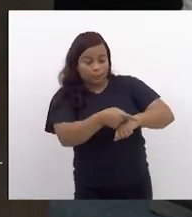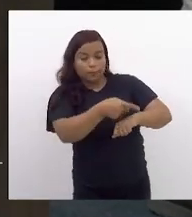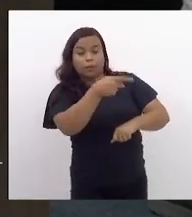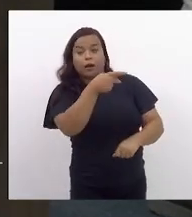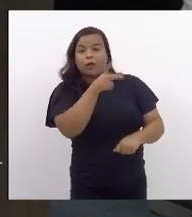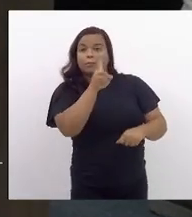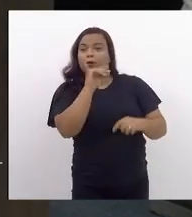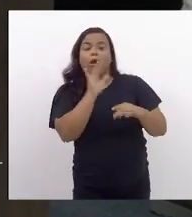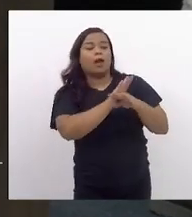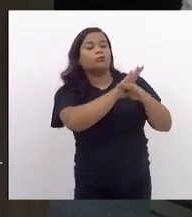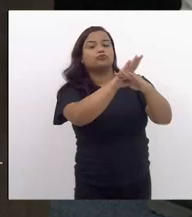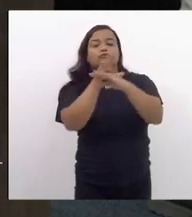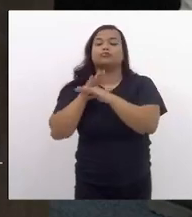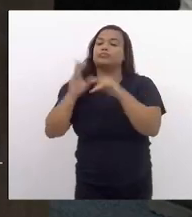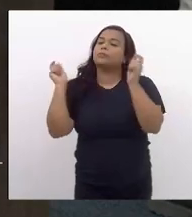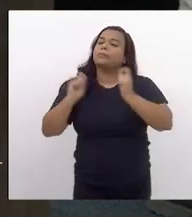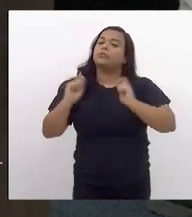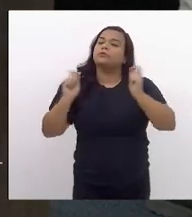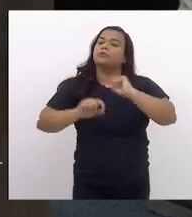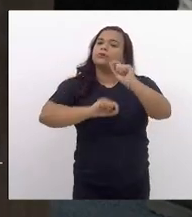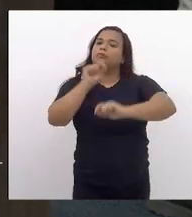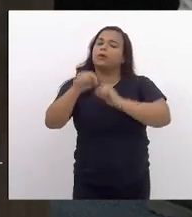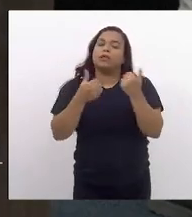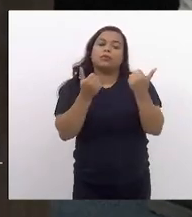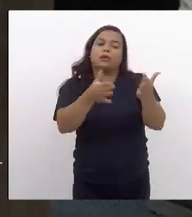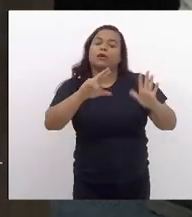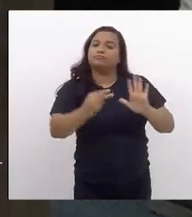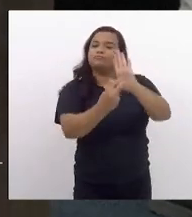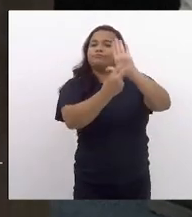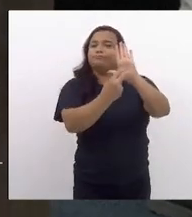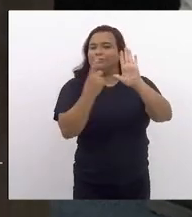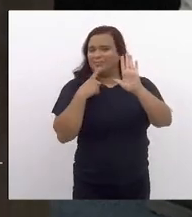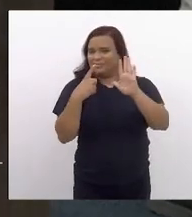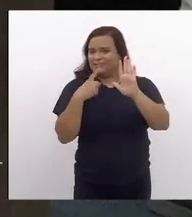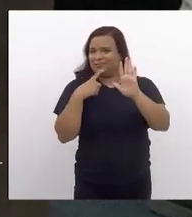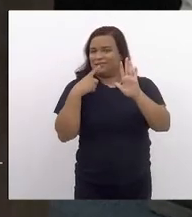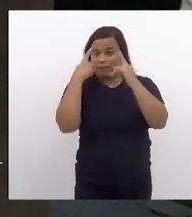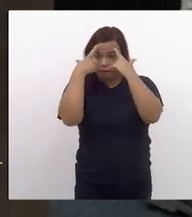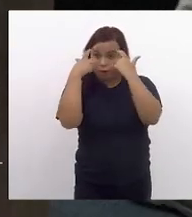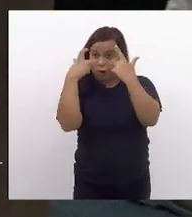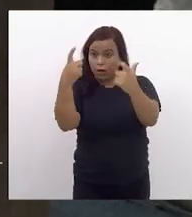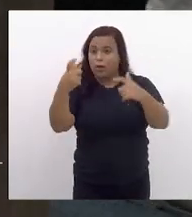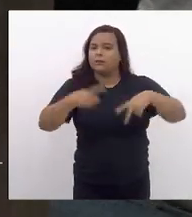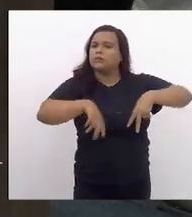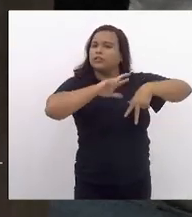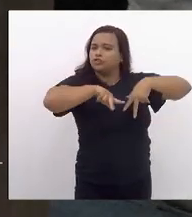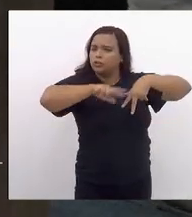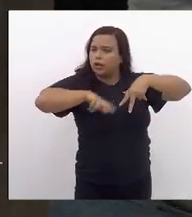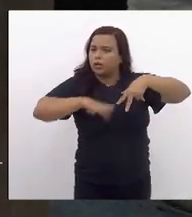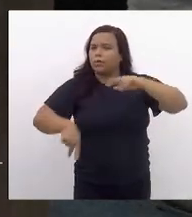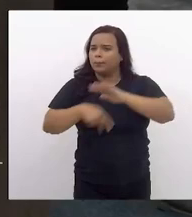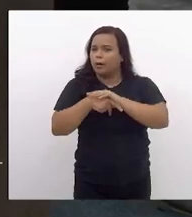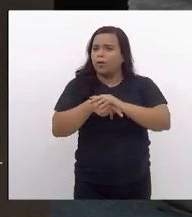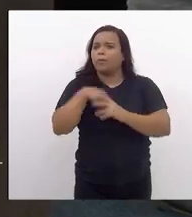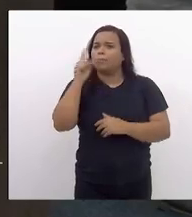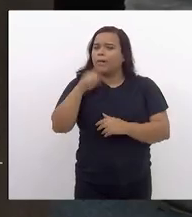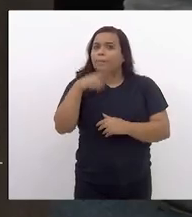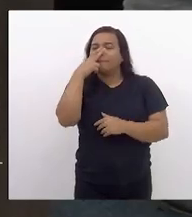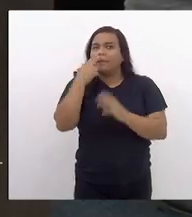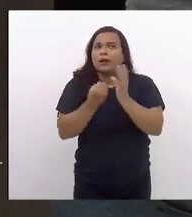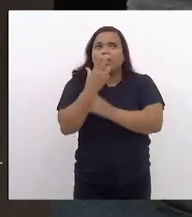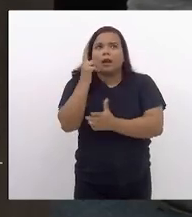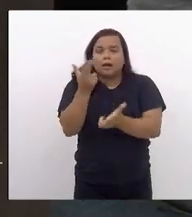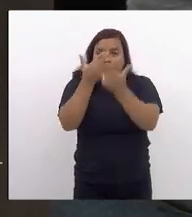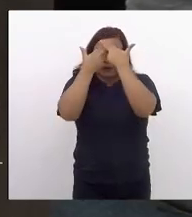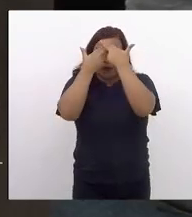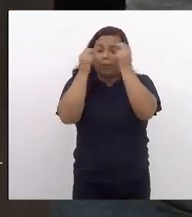uma possibilidade de reconhecimento do quanto a violência de gênero ela é traumática e